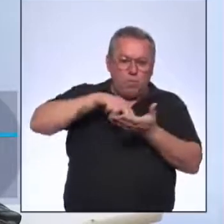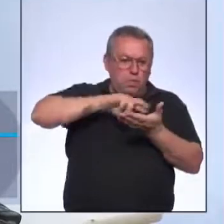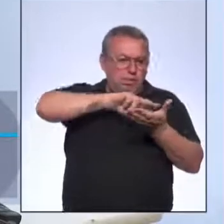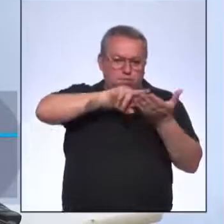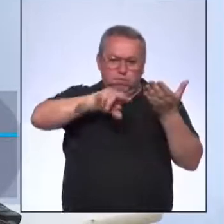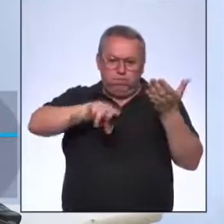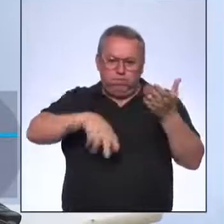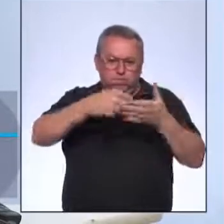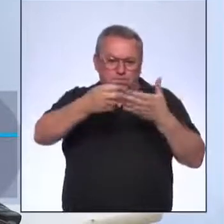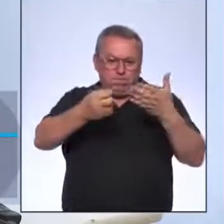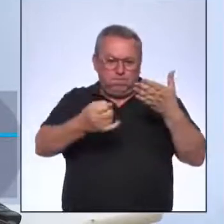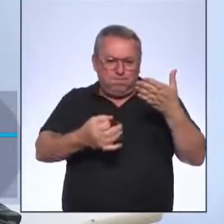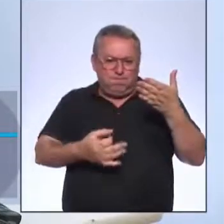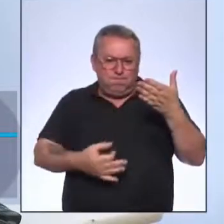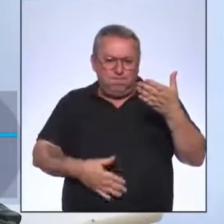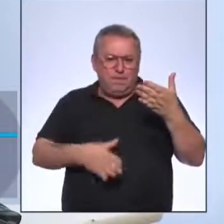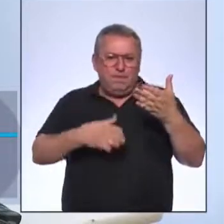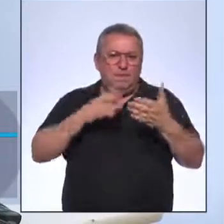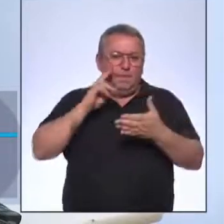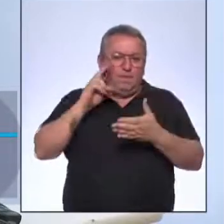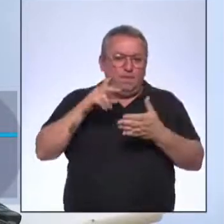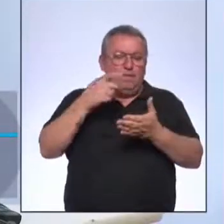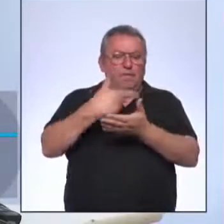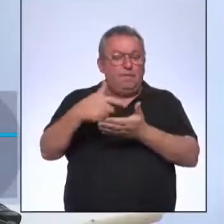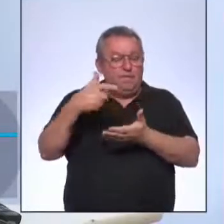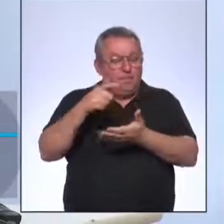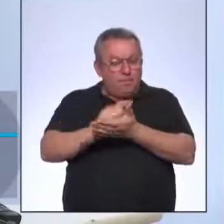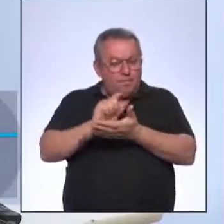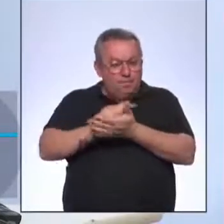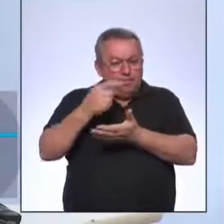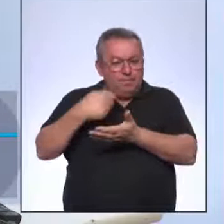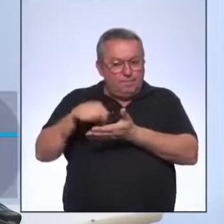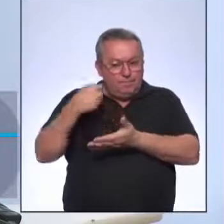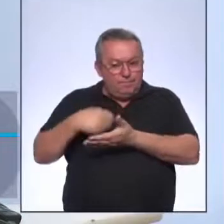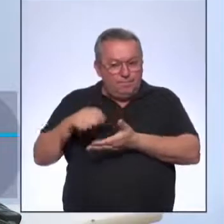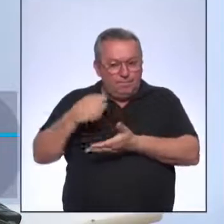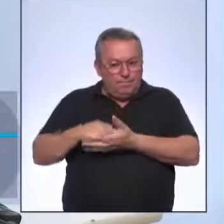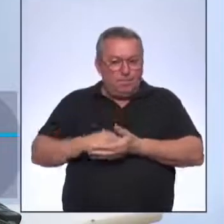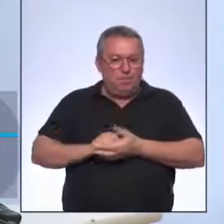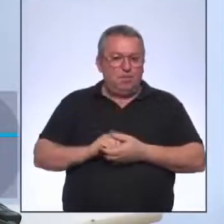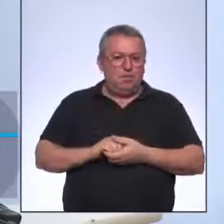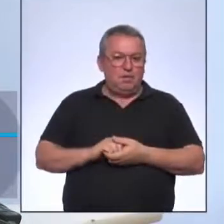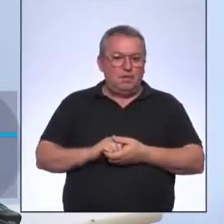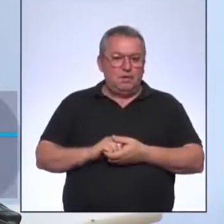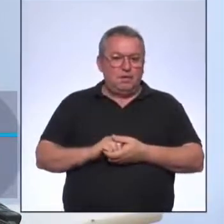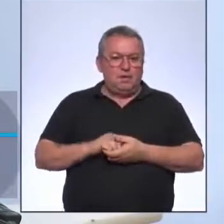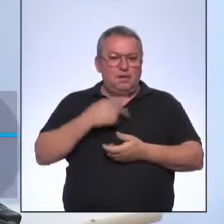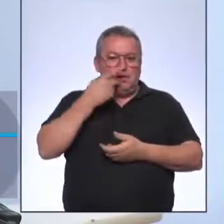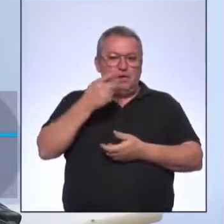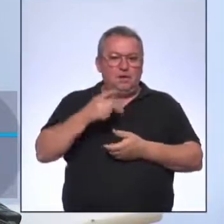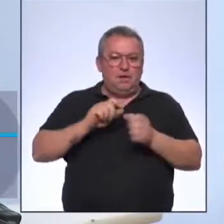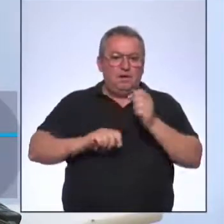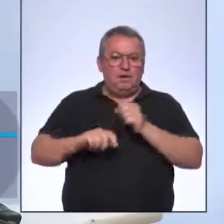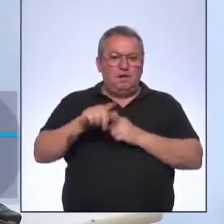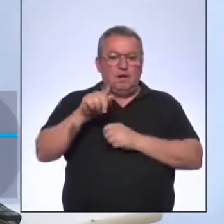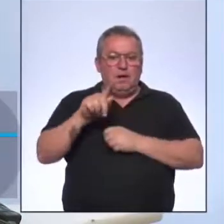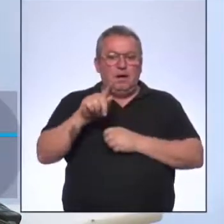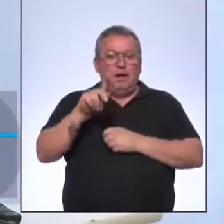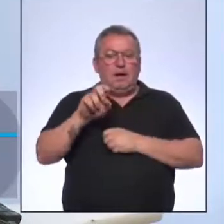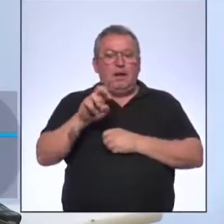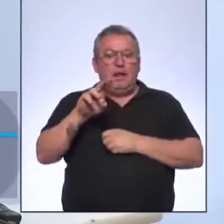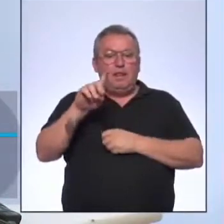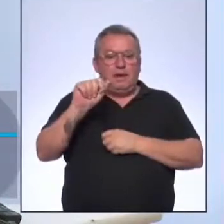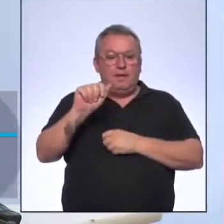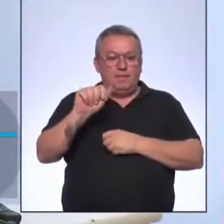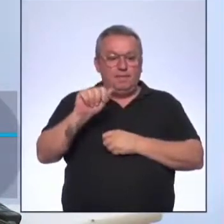várias, tá? Novamente, eu peço para vocês pegarem papel, caneta, para anotar as que eu não falar aqui. A gente vai falar primeiro da Guedra.